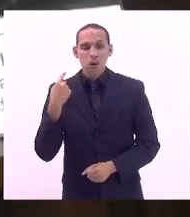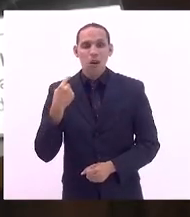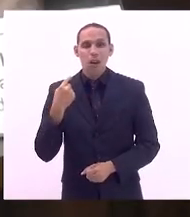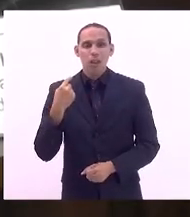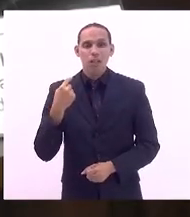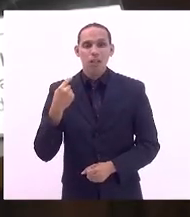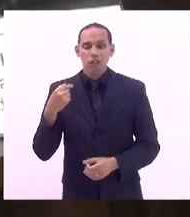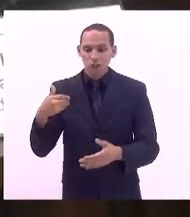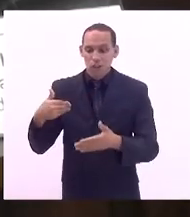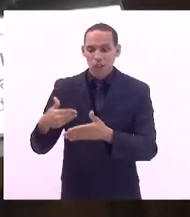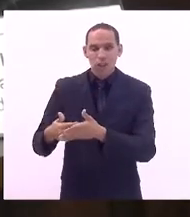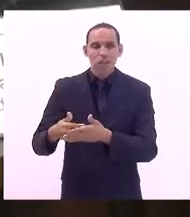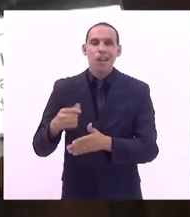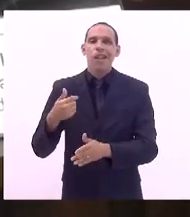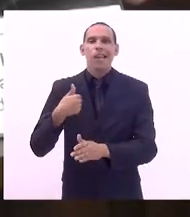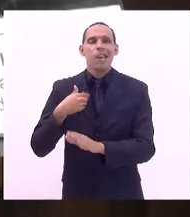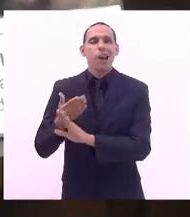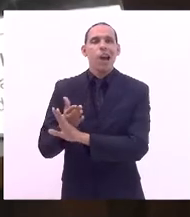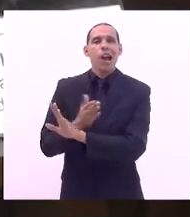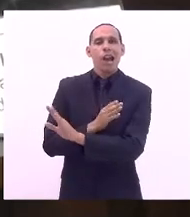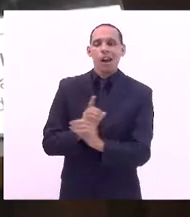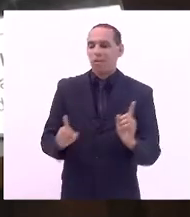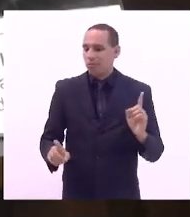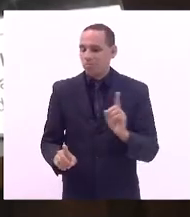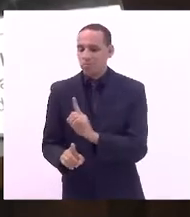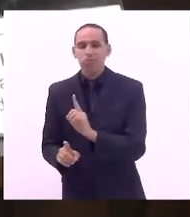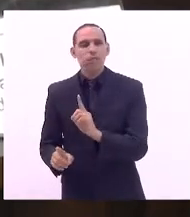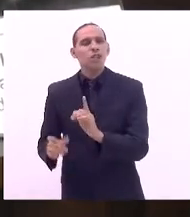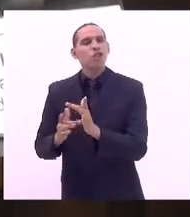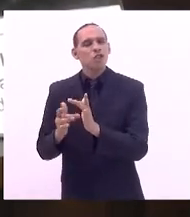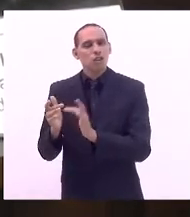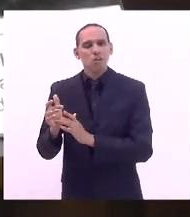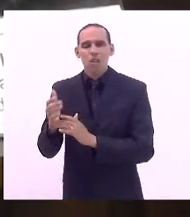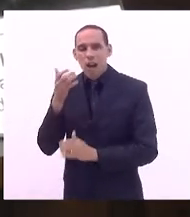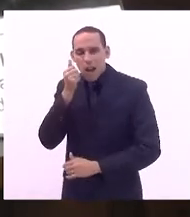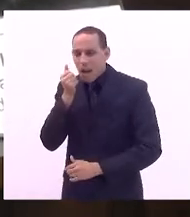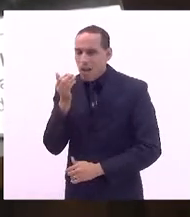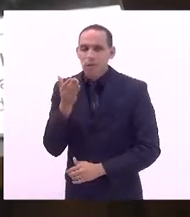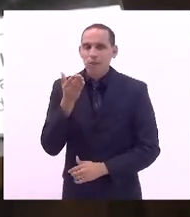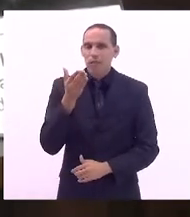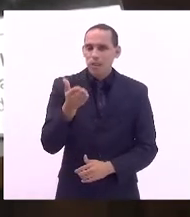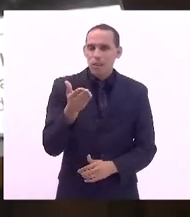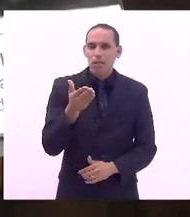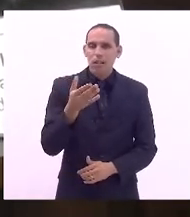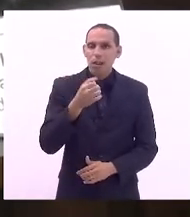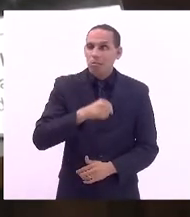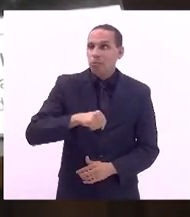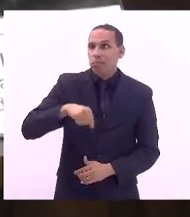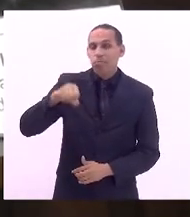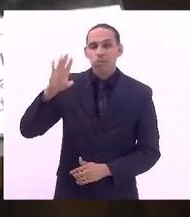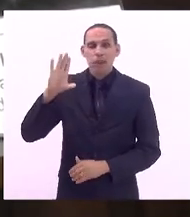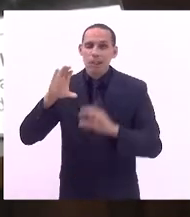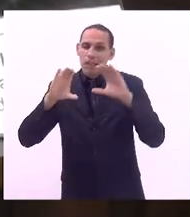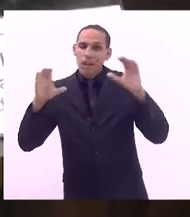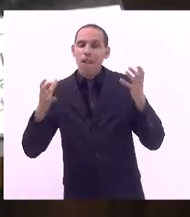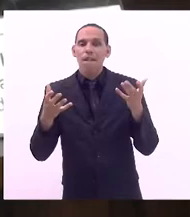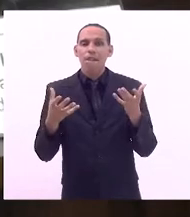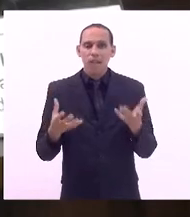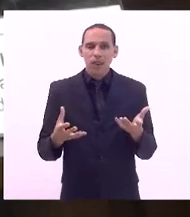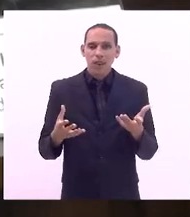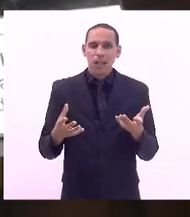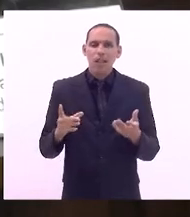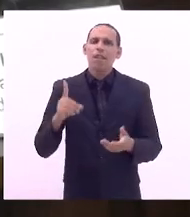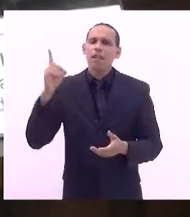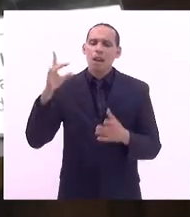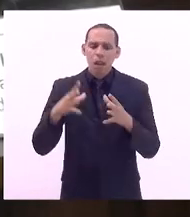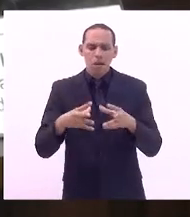de mim antes de eu falar Jesus Cristo te salvar Jesus Cristo quer te levar para o céu e milagres Deus